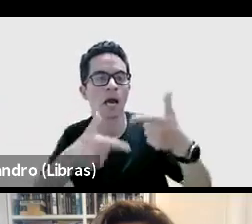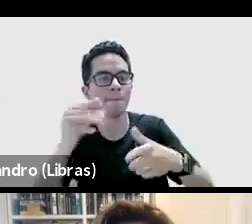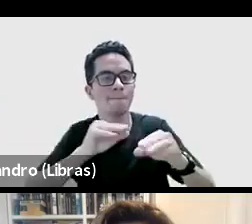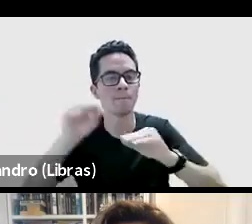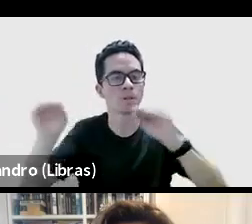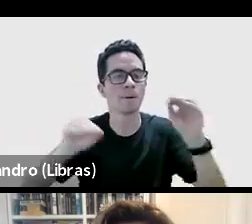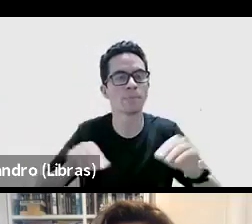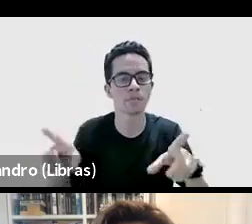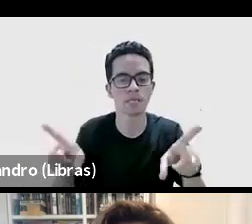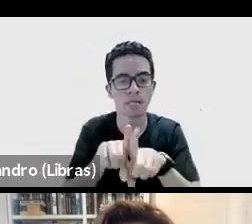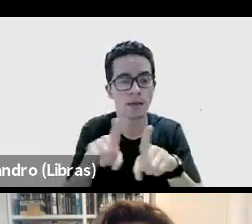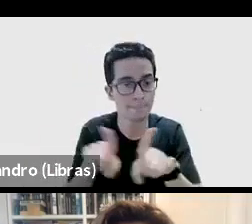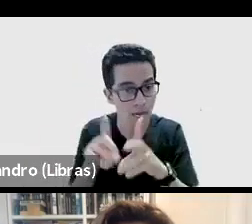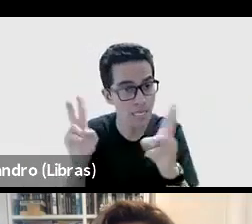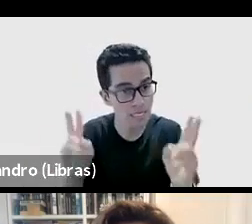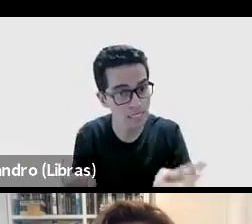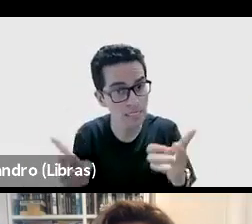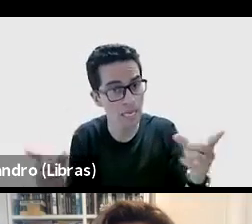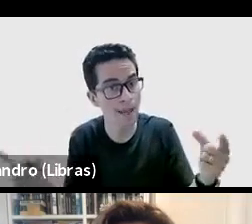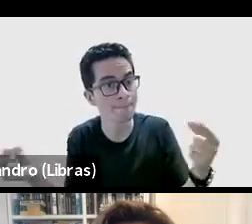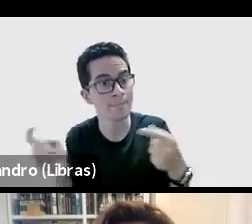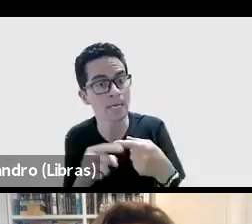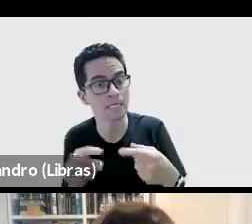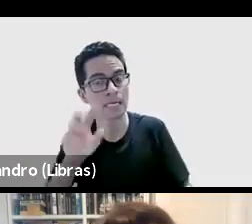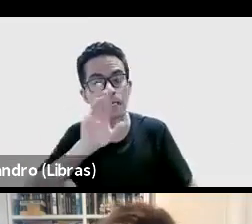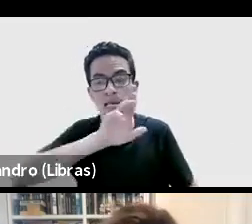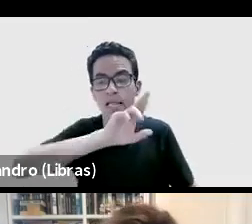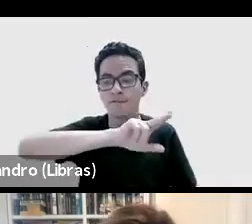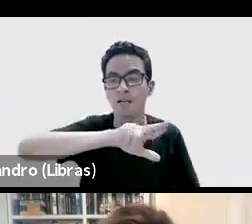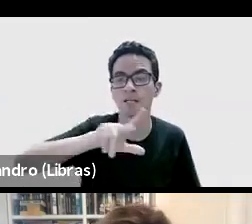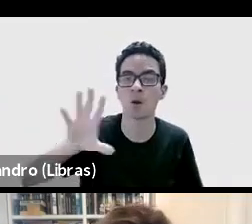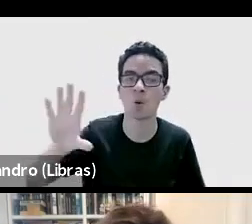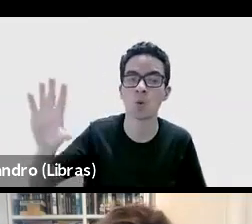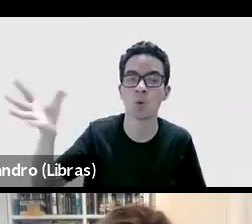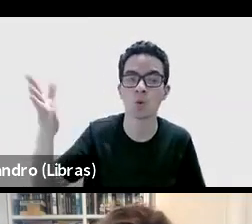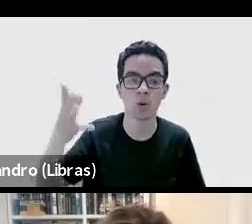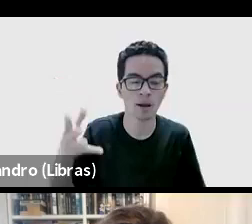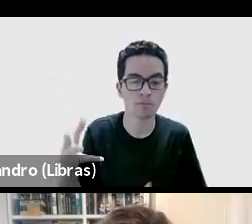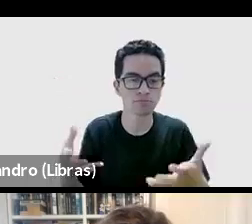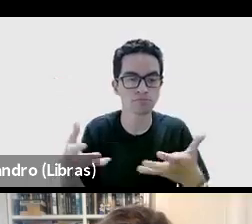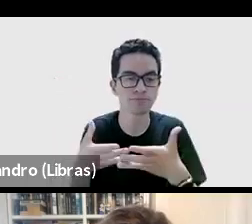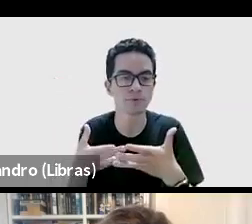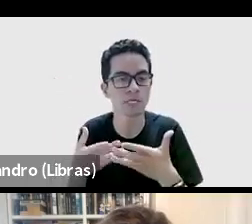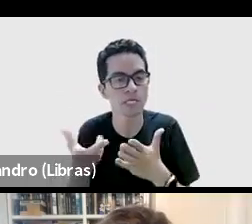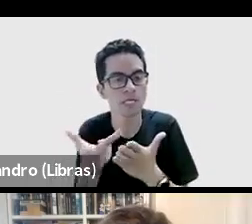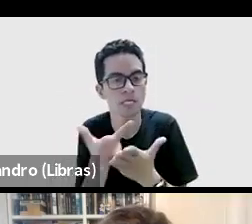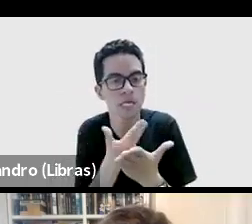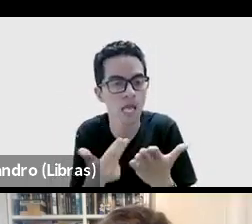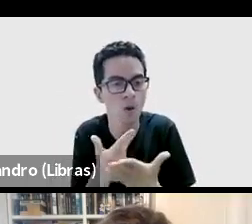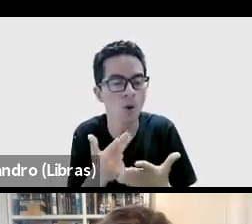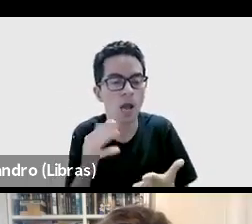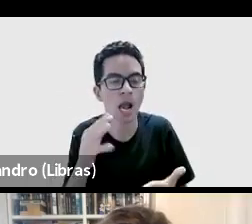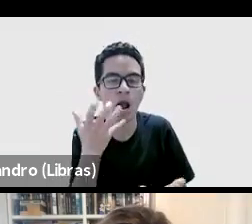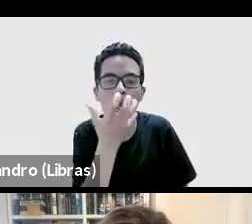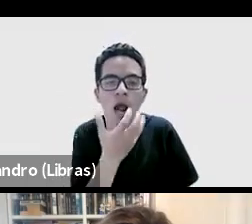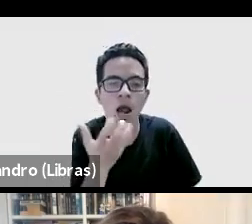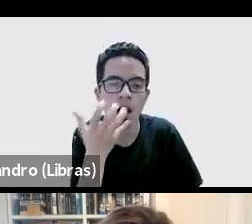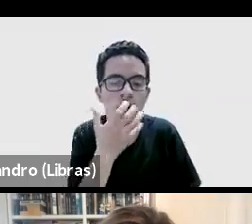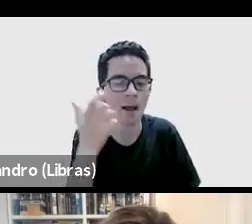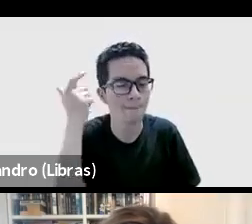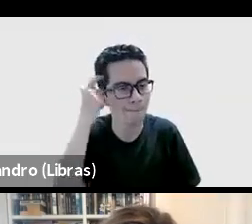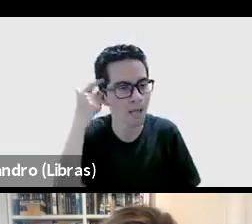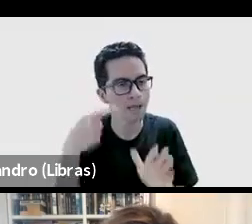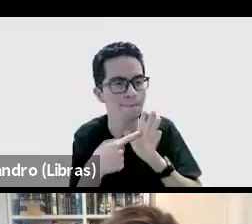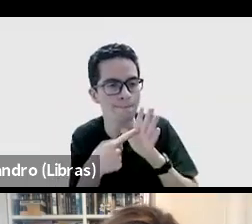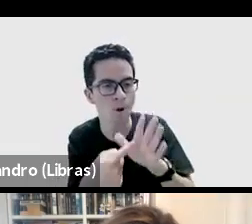envolve justamente isso, né? São múltiplos recursos que são mobilizados. Então, é o desenho, é o canto, é o apontar,